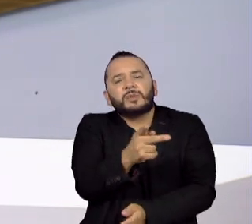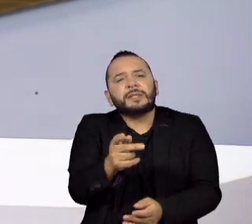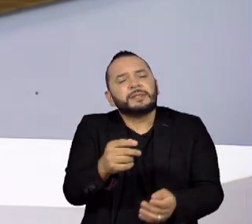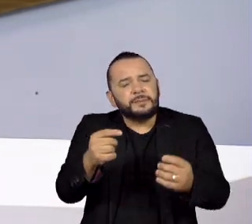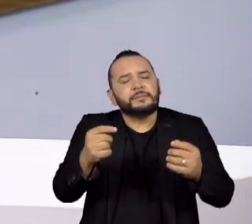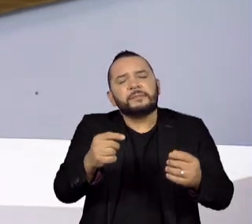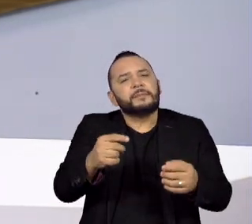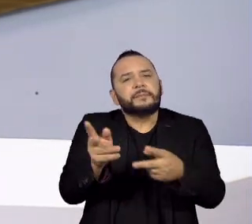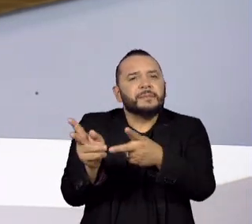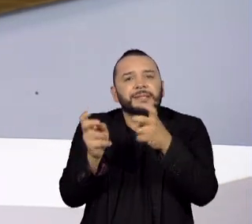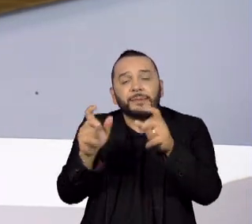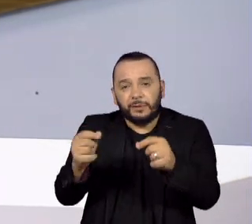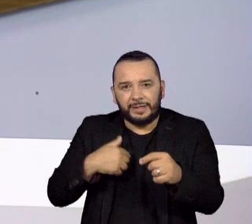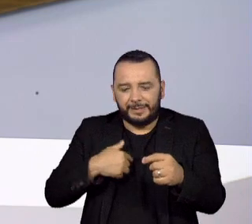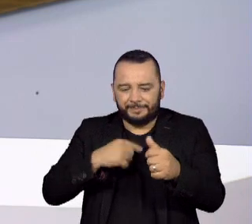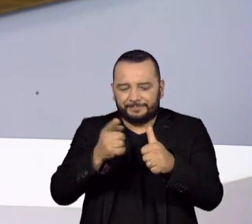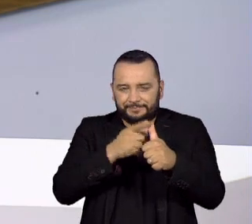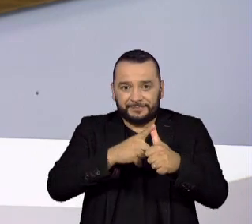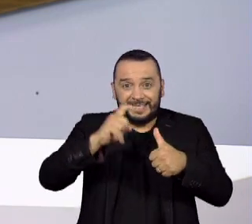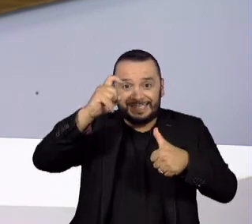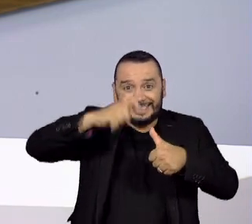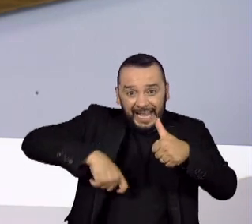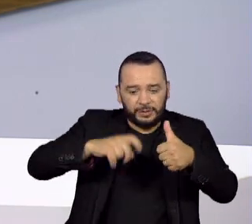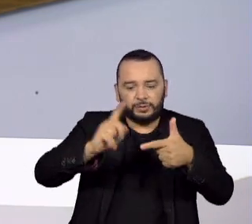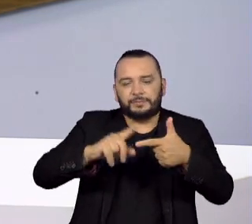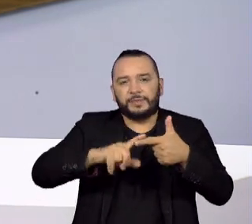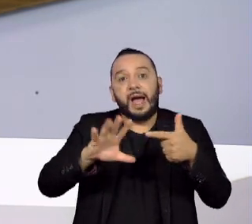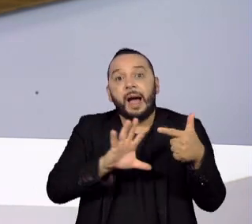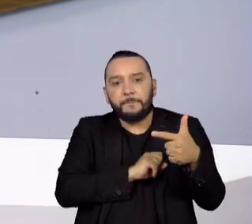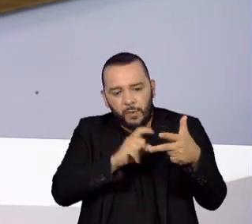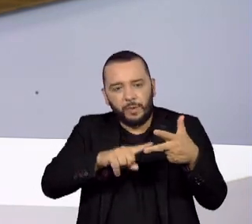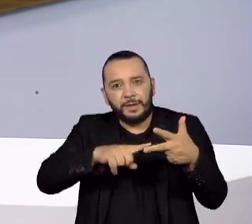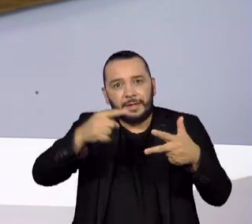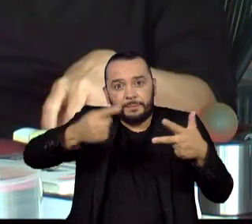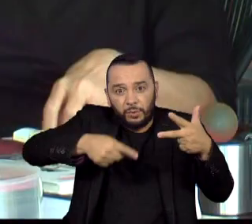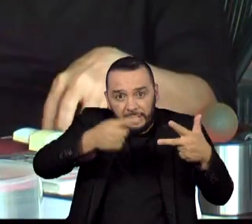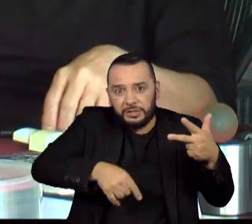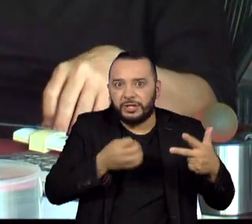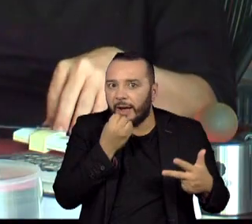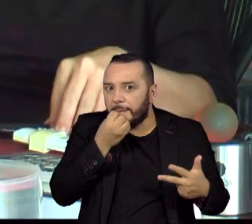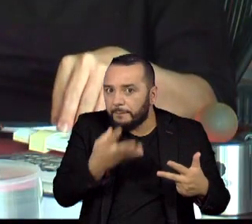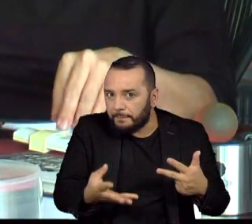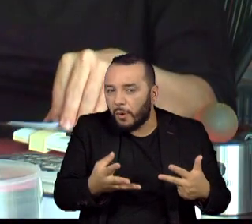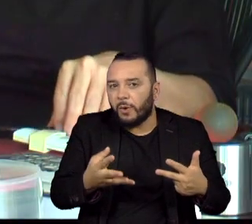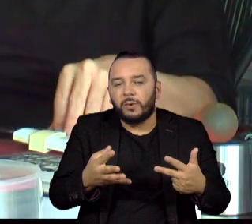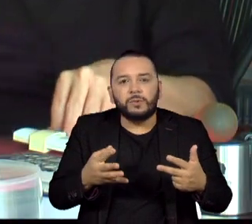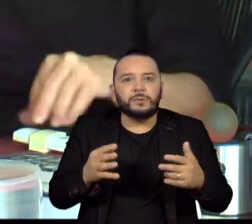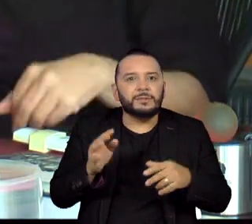sexo, amor e política dão samba, assim, na dramaturgia.